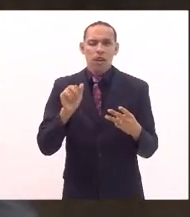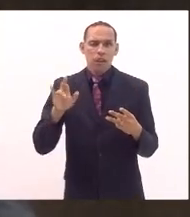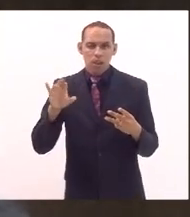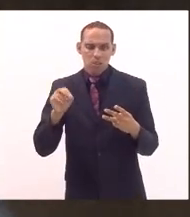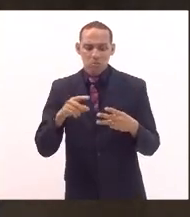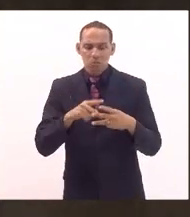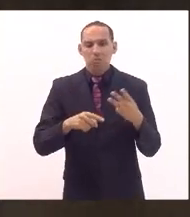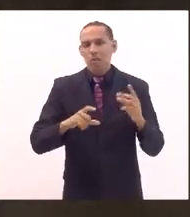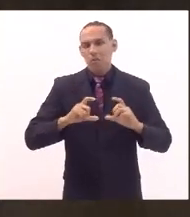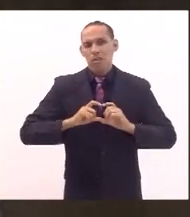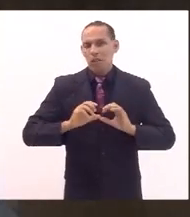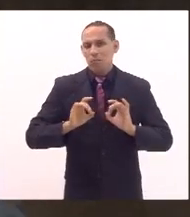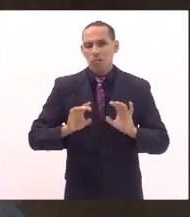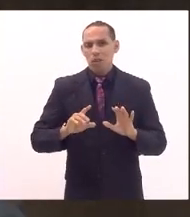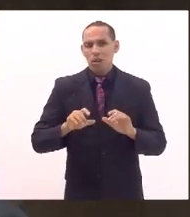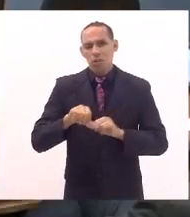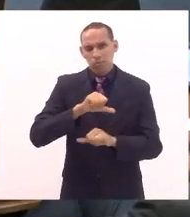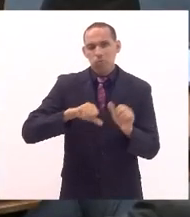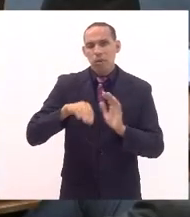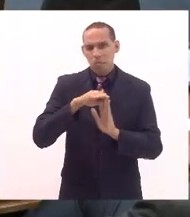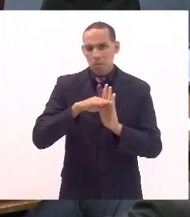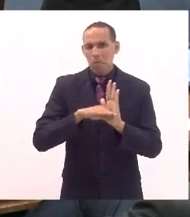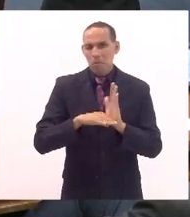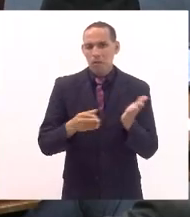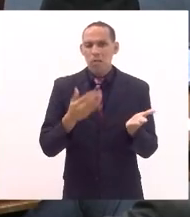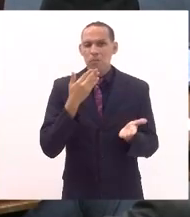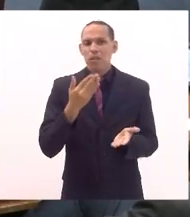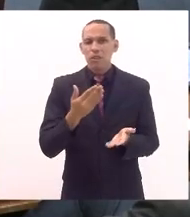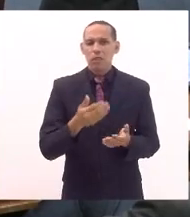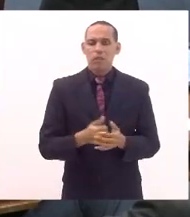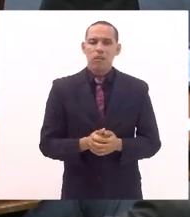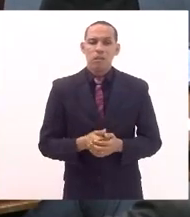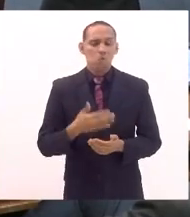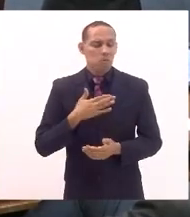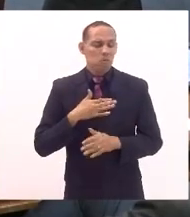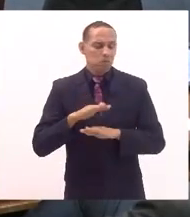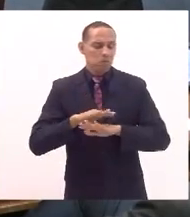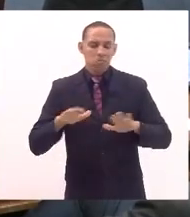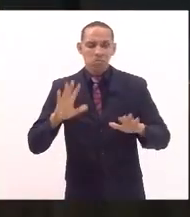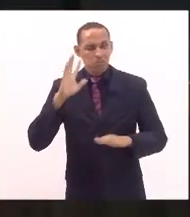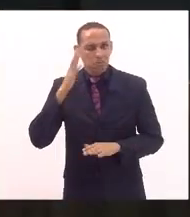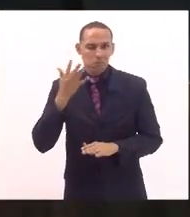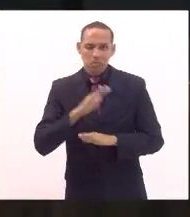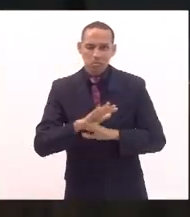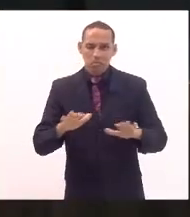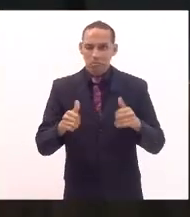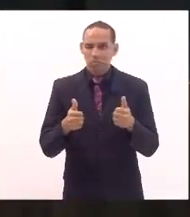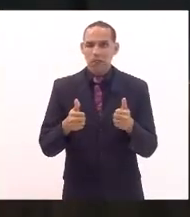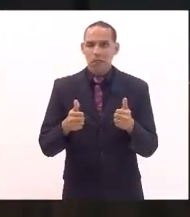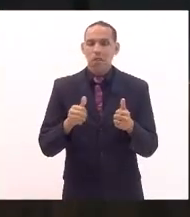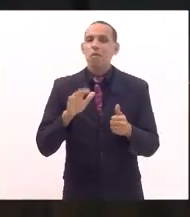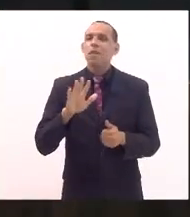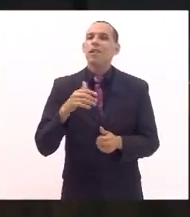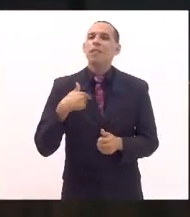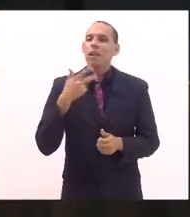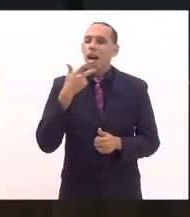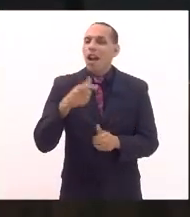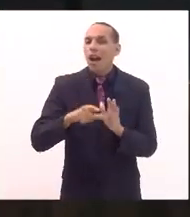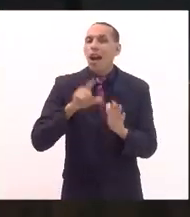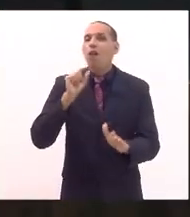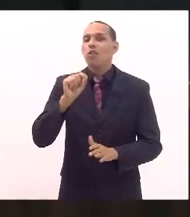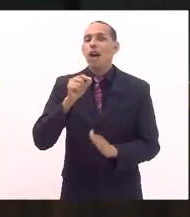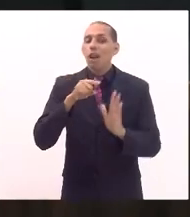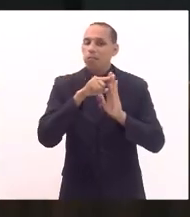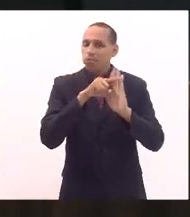três medalhas a idade a falta dessa agência é um pedido por eu resolvi por mim tá resolvido mas eu disse antes